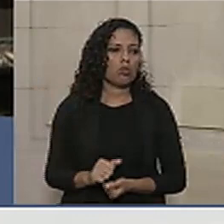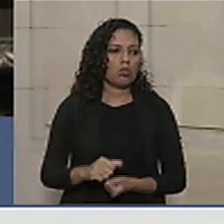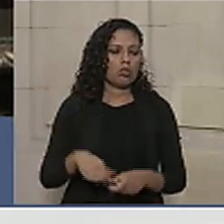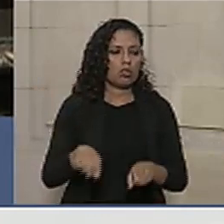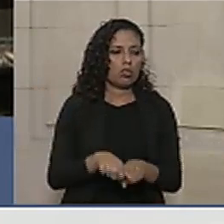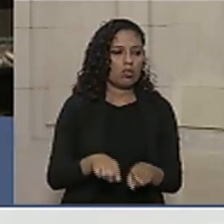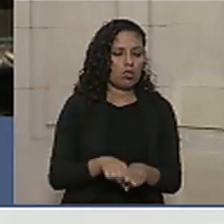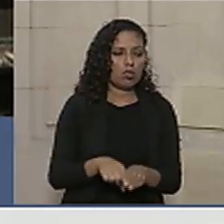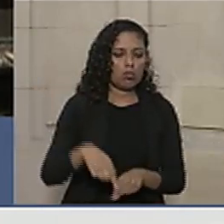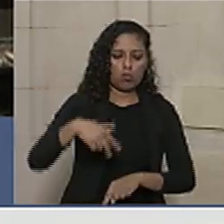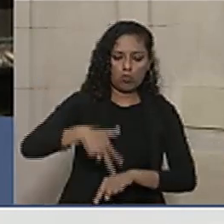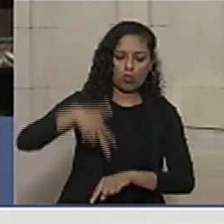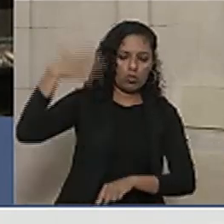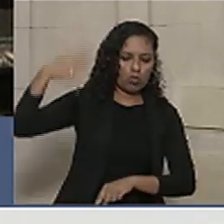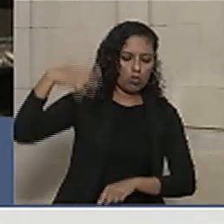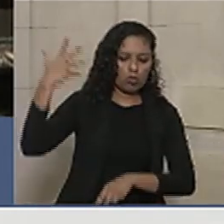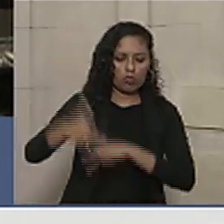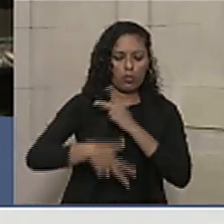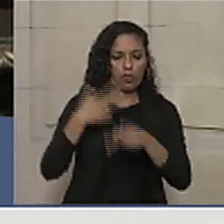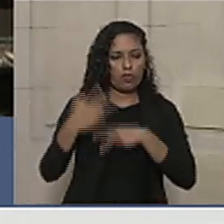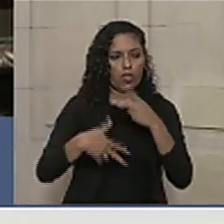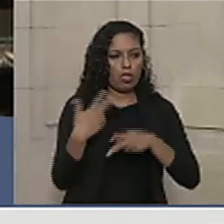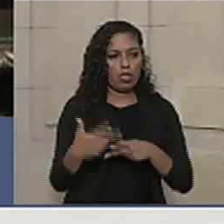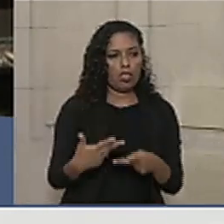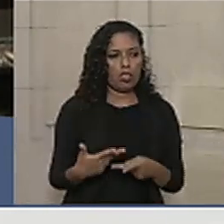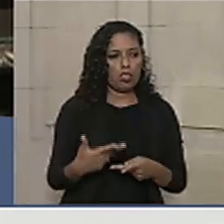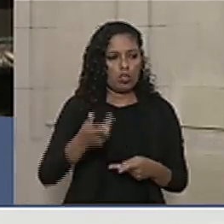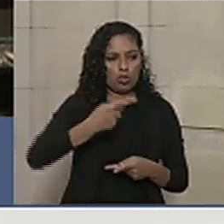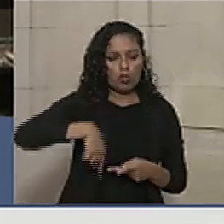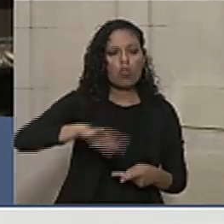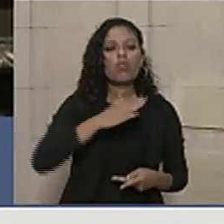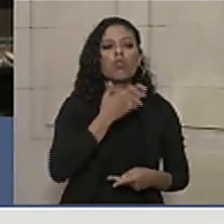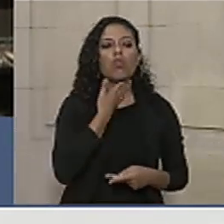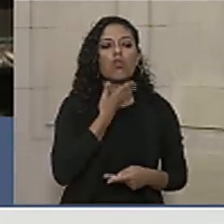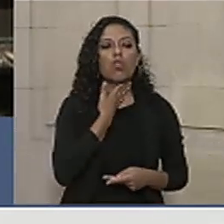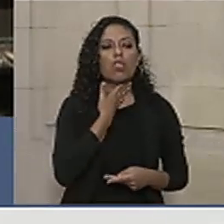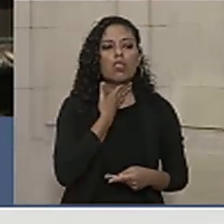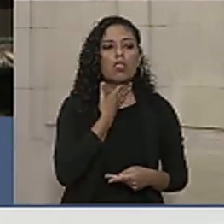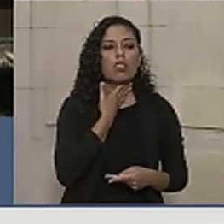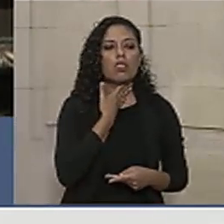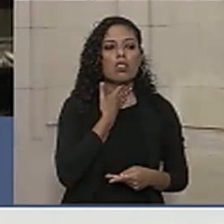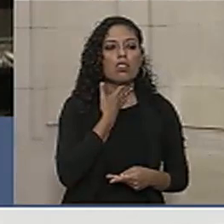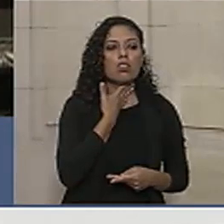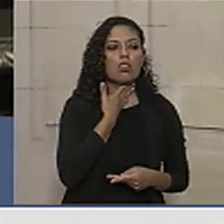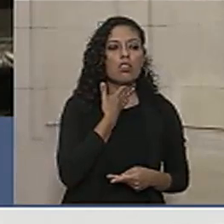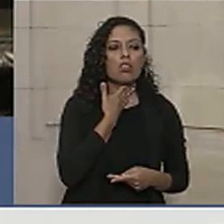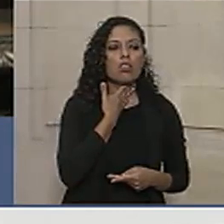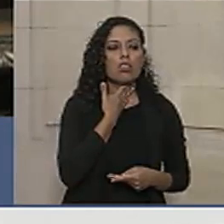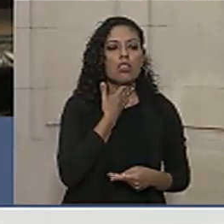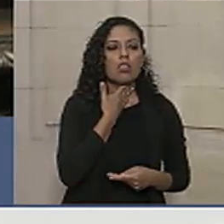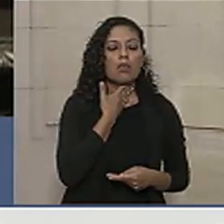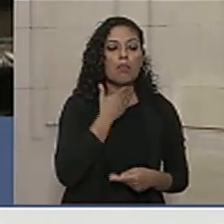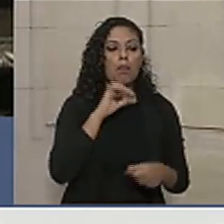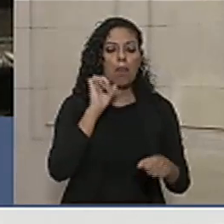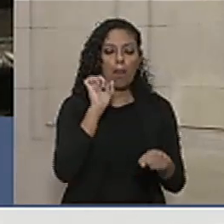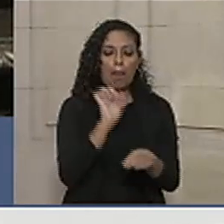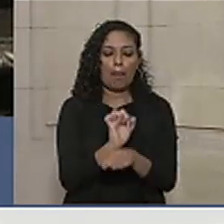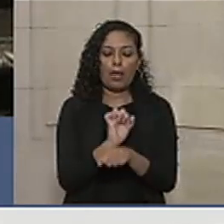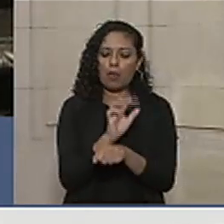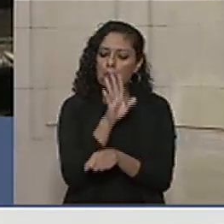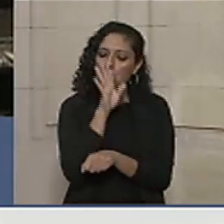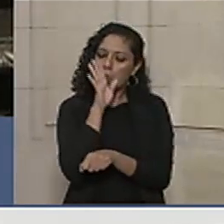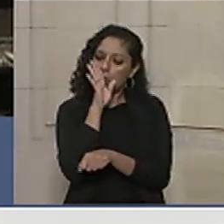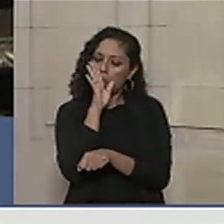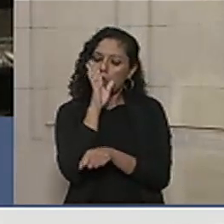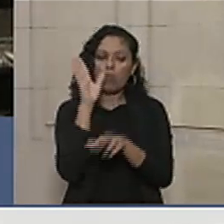uso da tribuna para dizer que as nossas vozes não serão